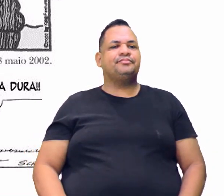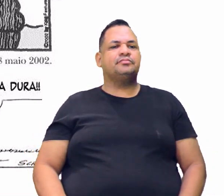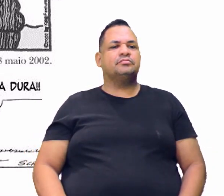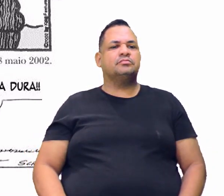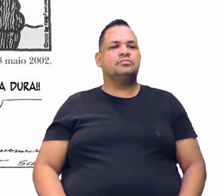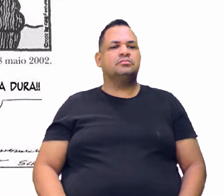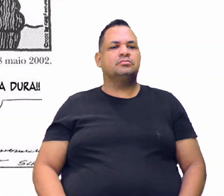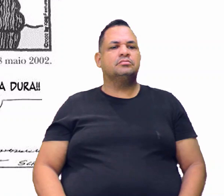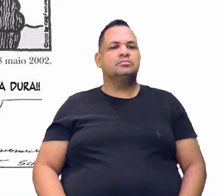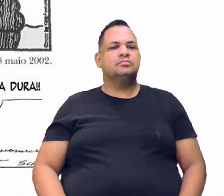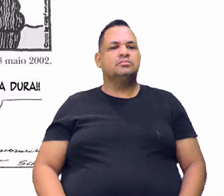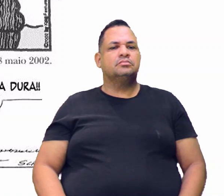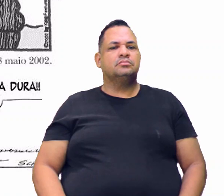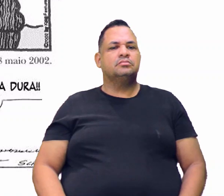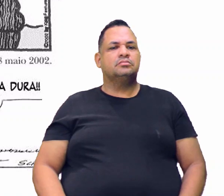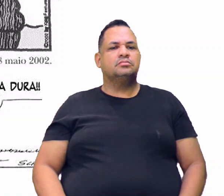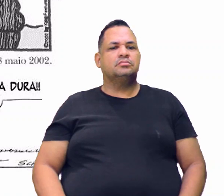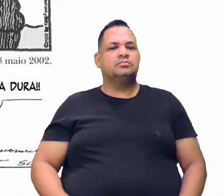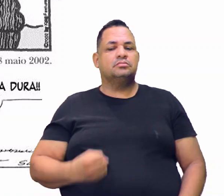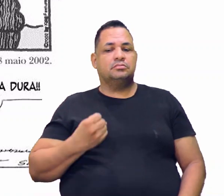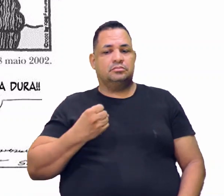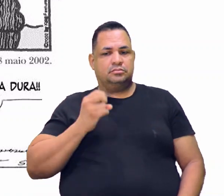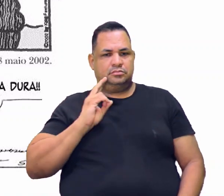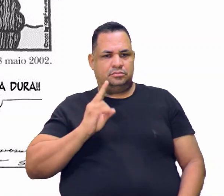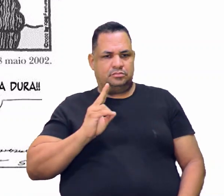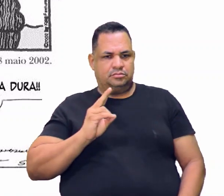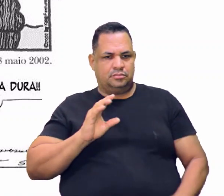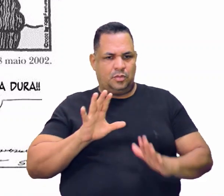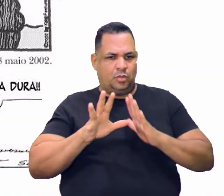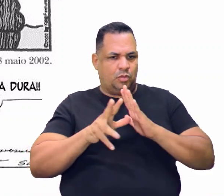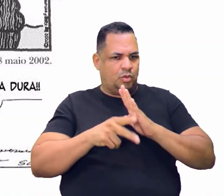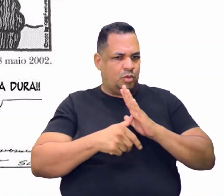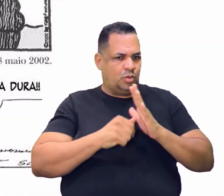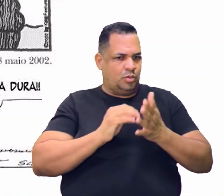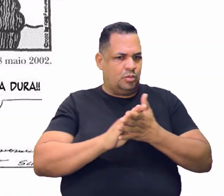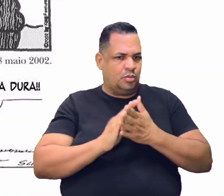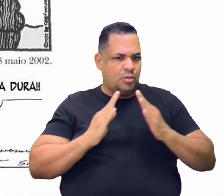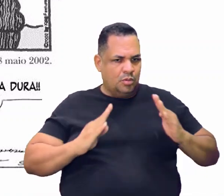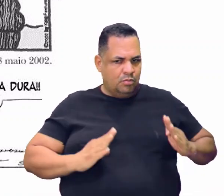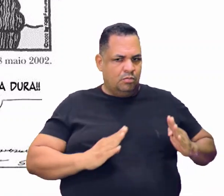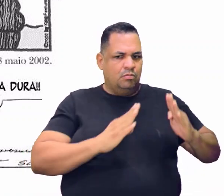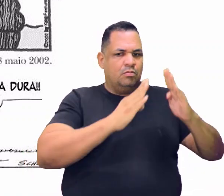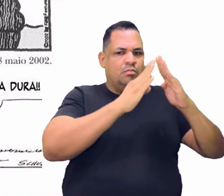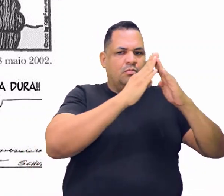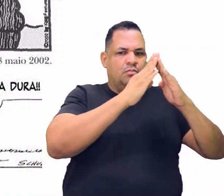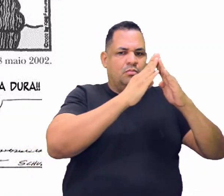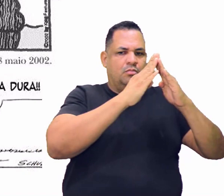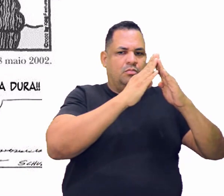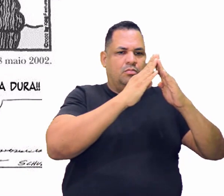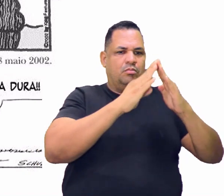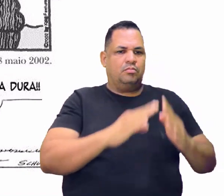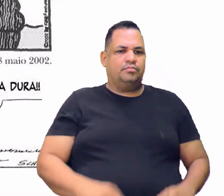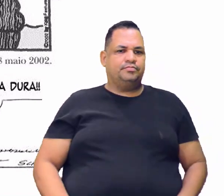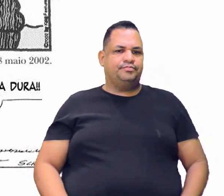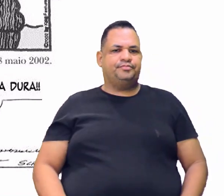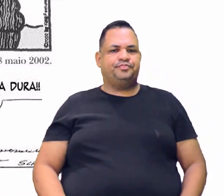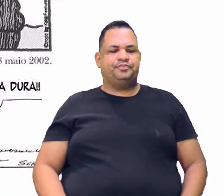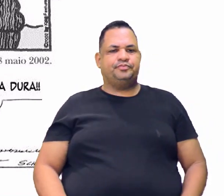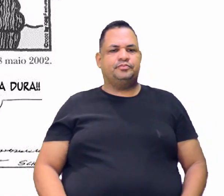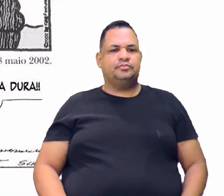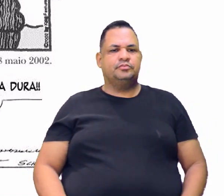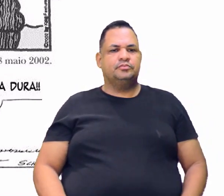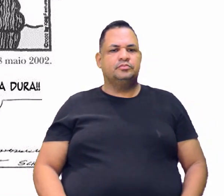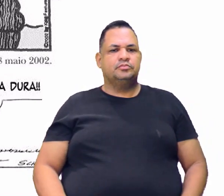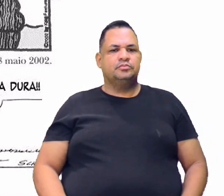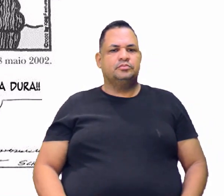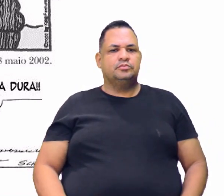lá. Sempre que saquei um castelo, olha só, vamos gravar aqui, ó, grifar, pegar